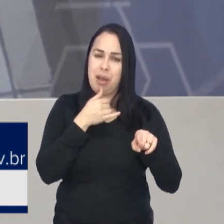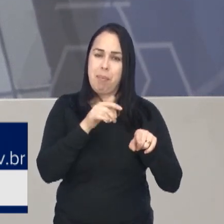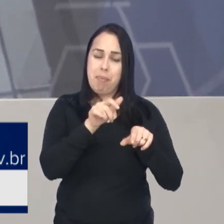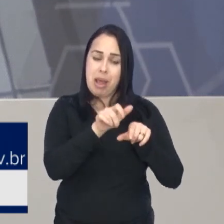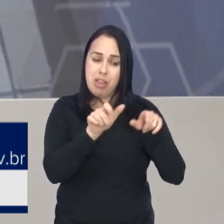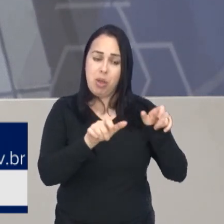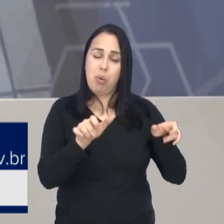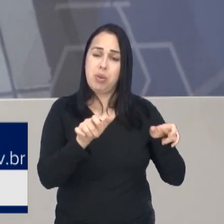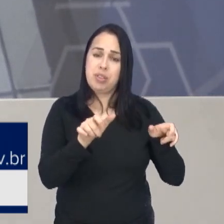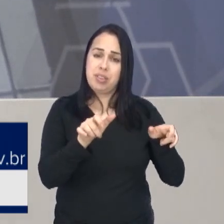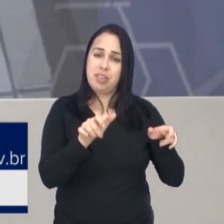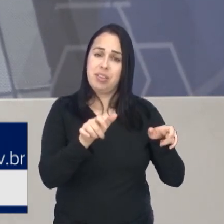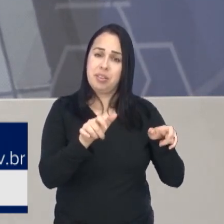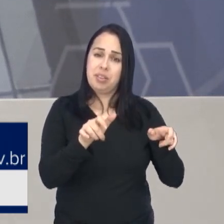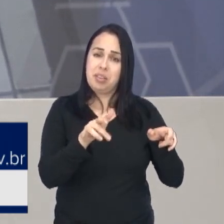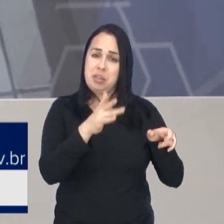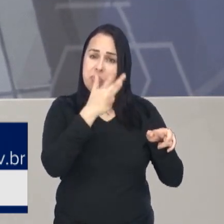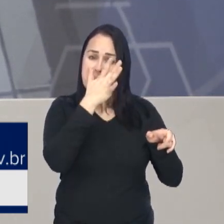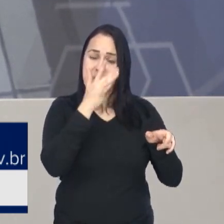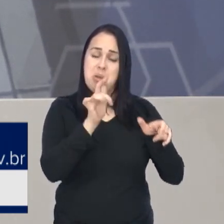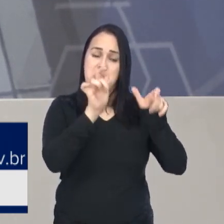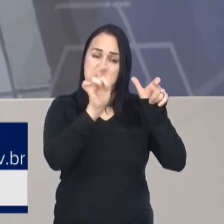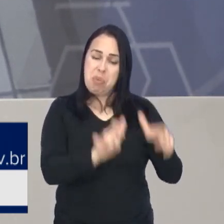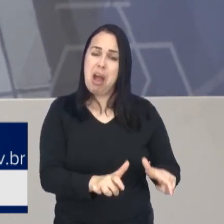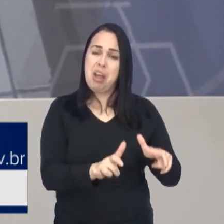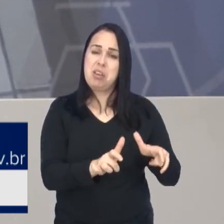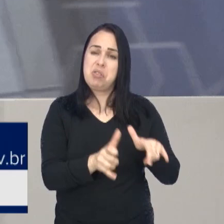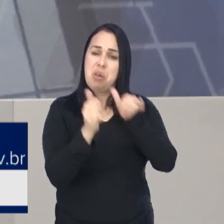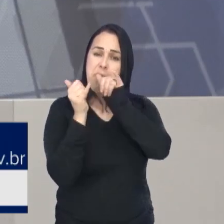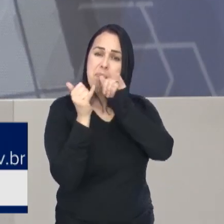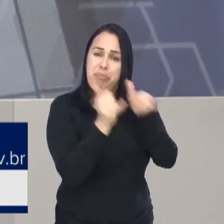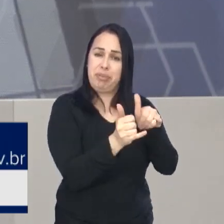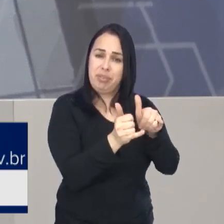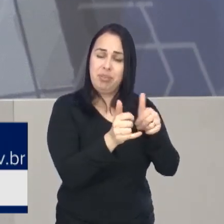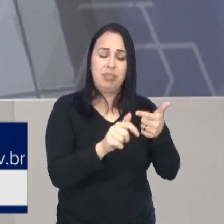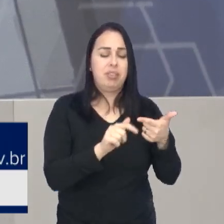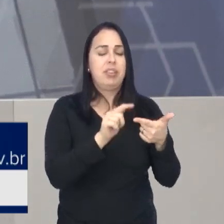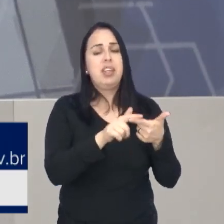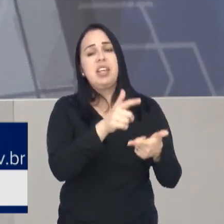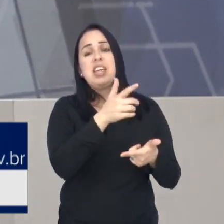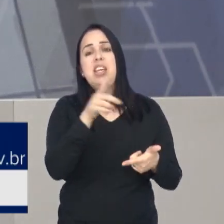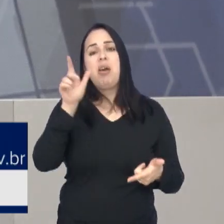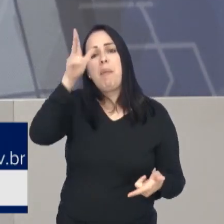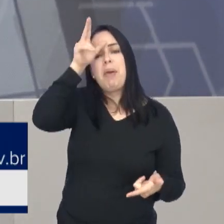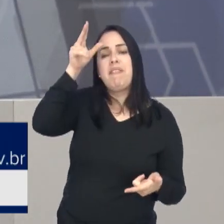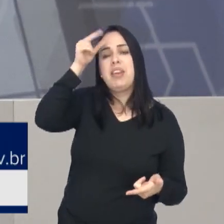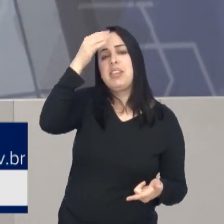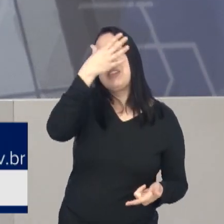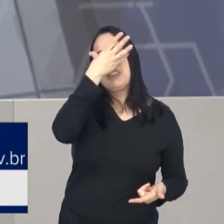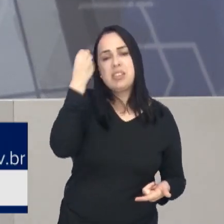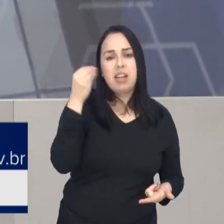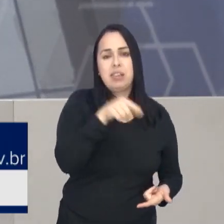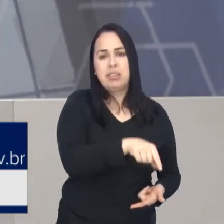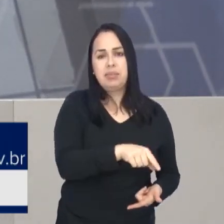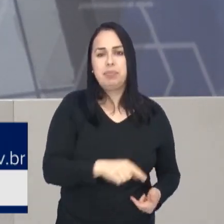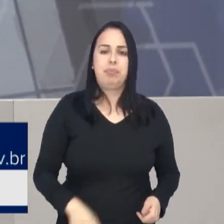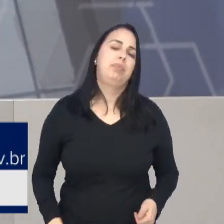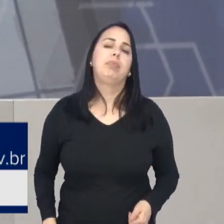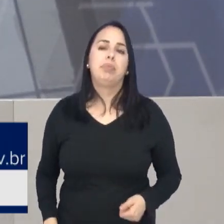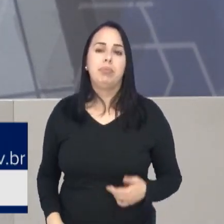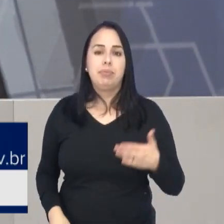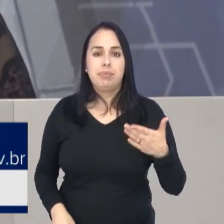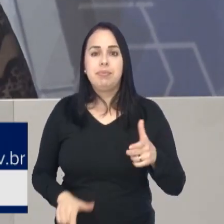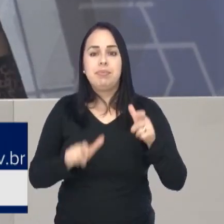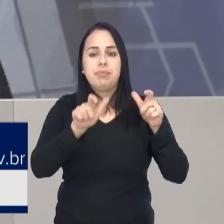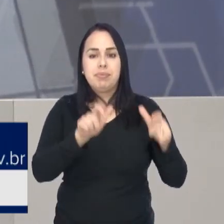pessoas deixadas de lado, são bairros deixados de escanteio, são bairros esquecidos, população esquecida de São José.